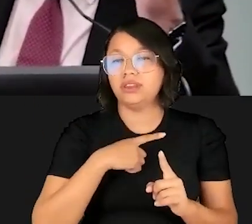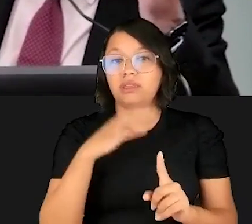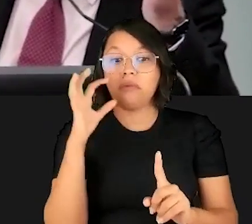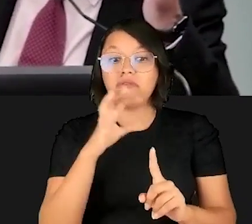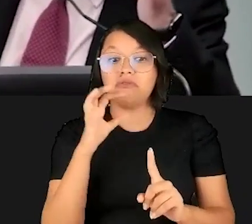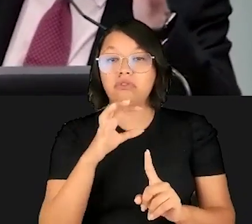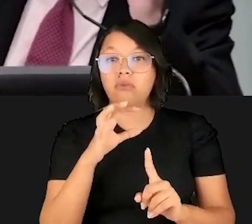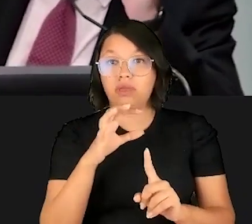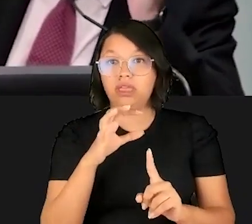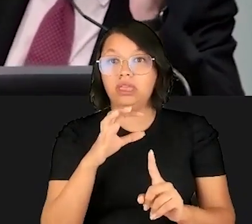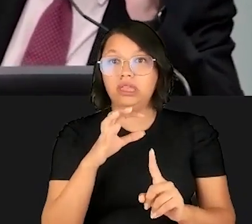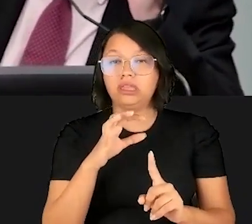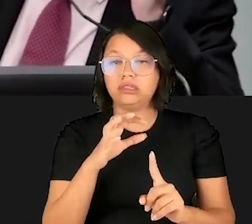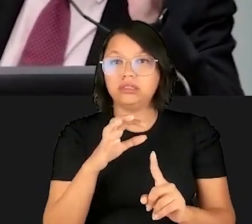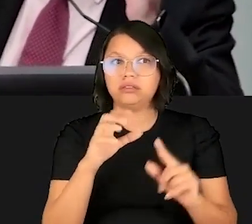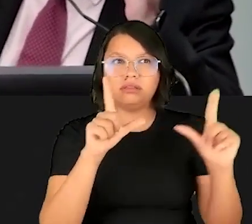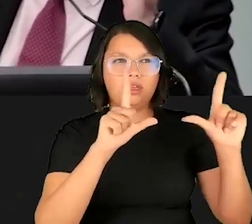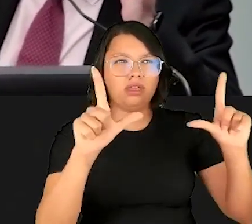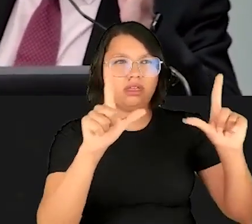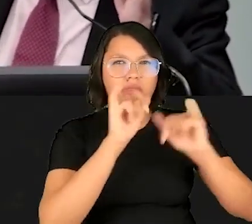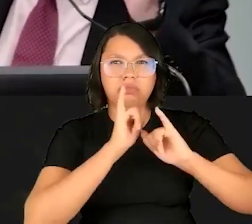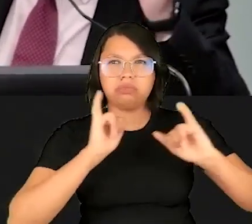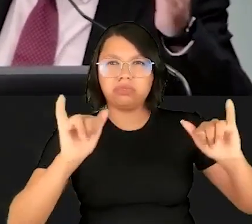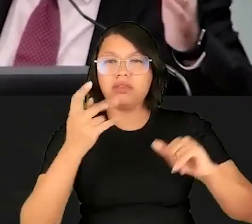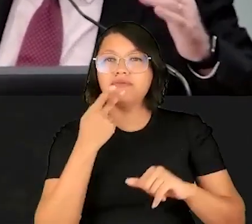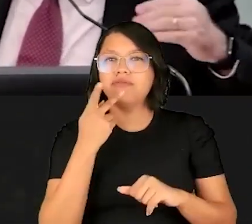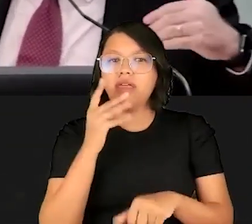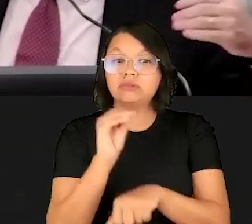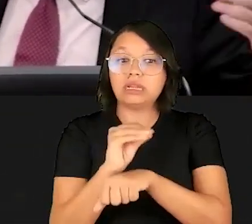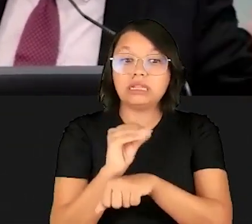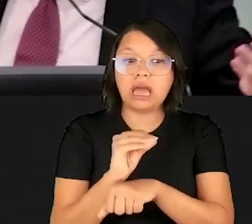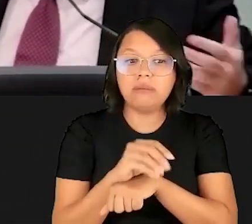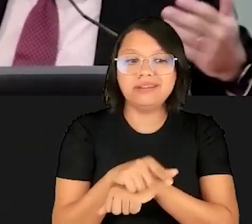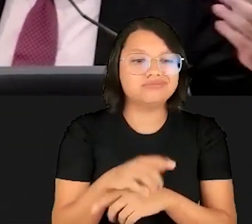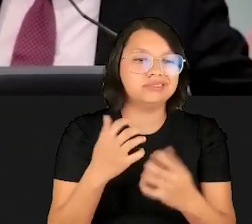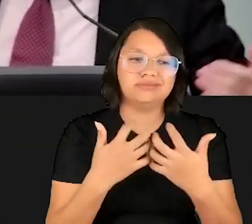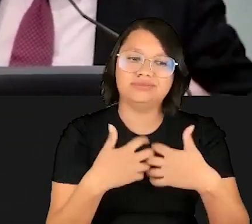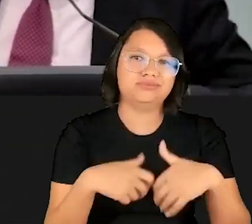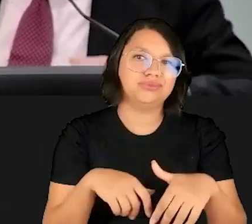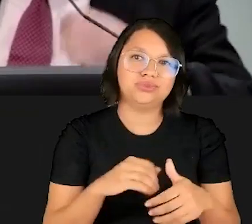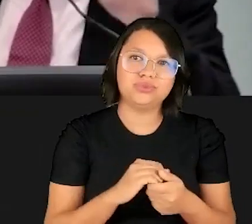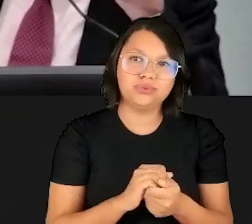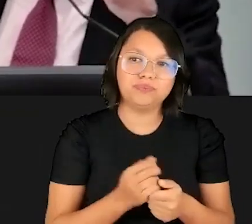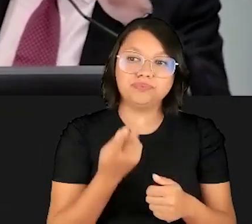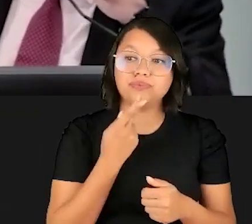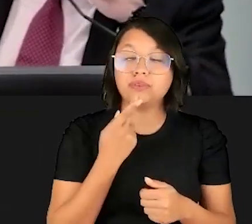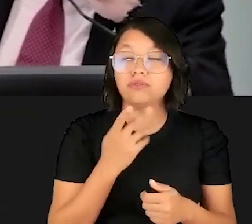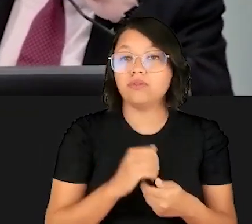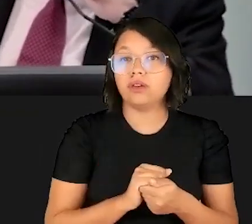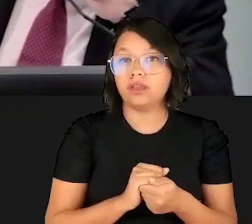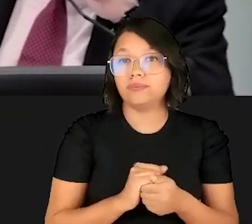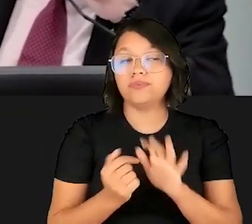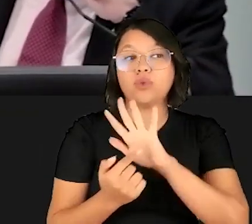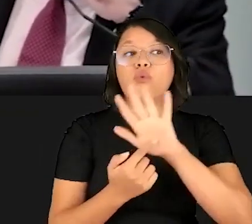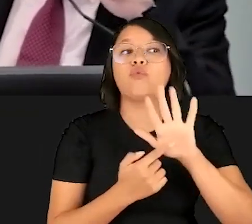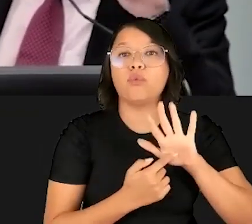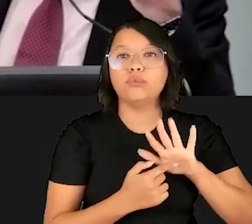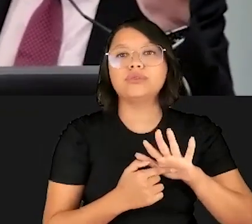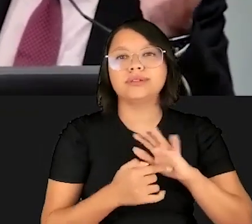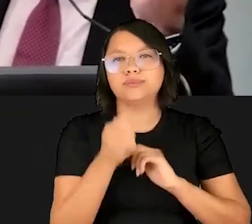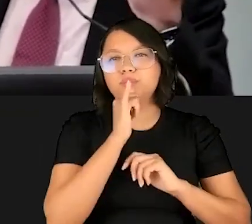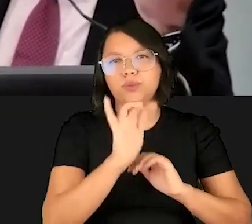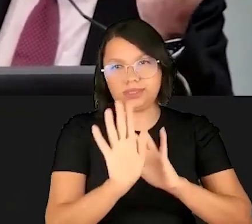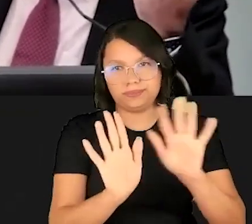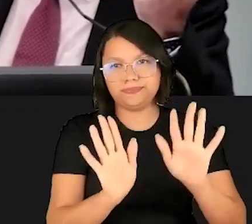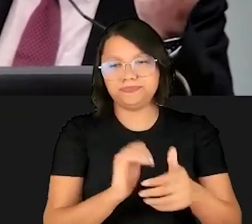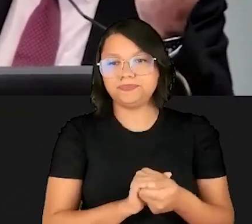imprensa nunca diz tratamento tal não funcionou. A imprensa gosta de colocar a expectativa de cura. Eu vou mostrar uns slides para vocês disso.